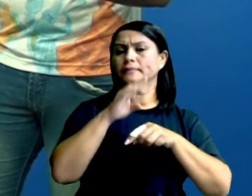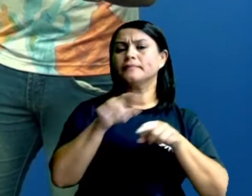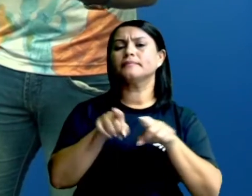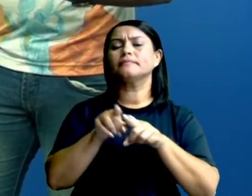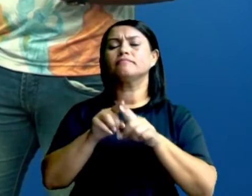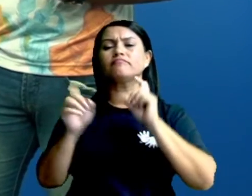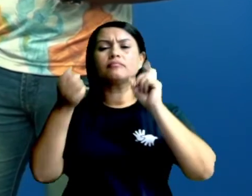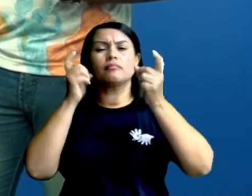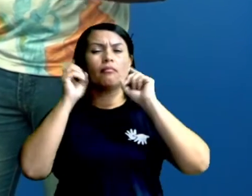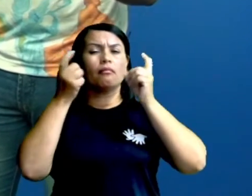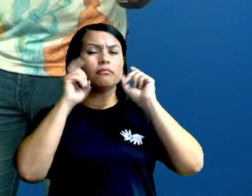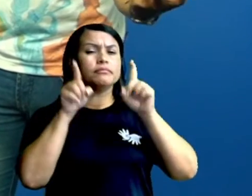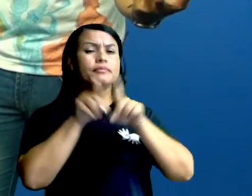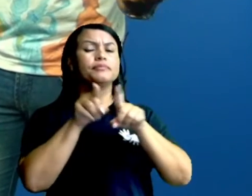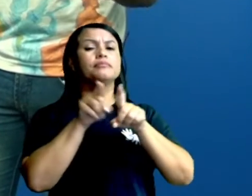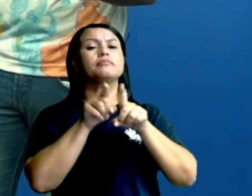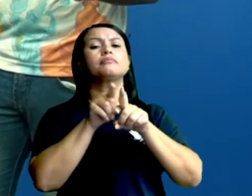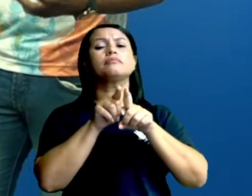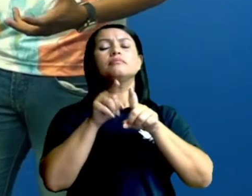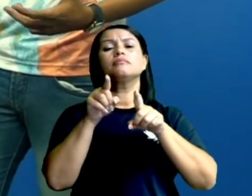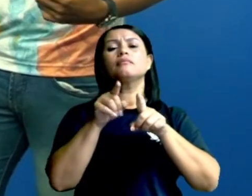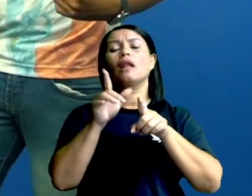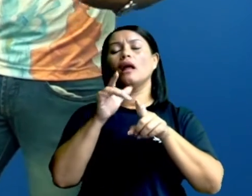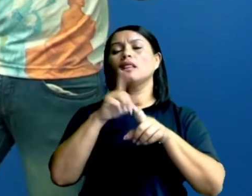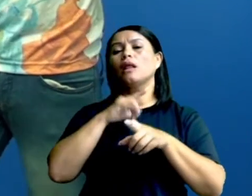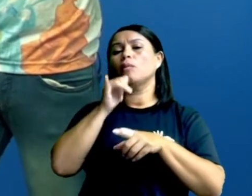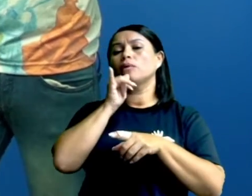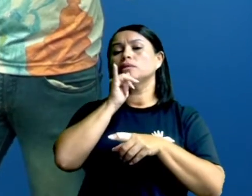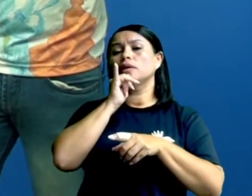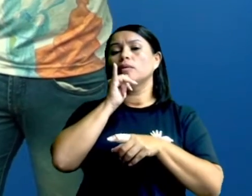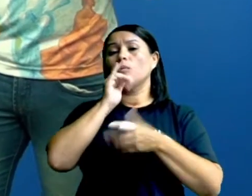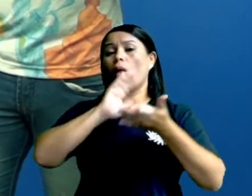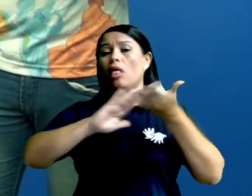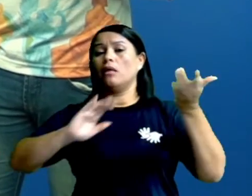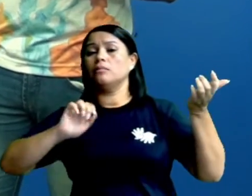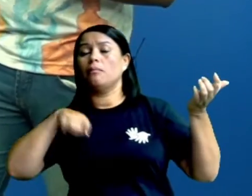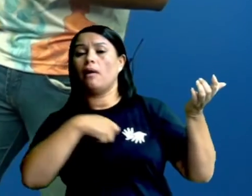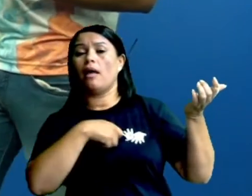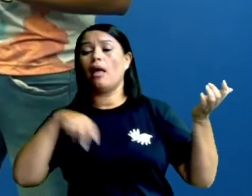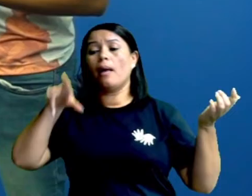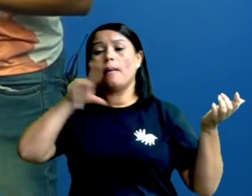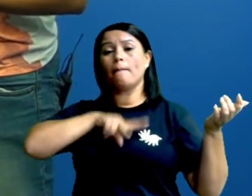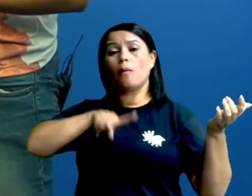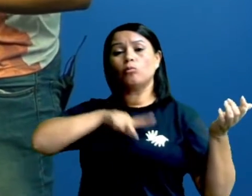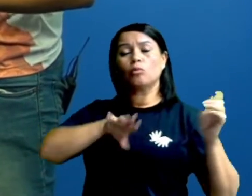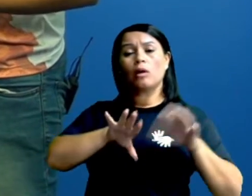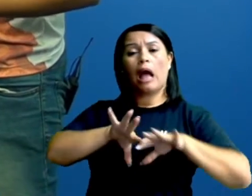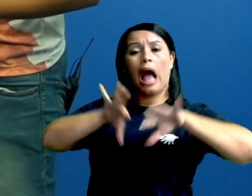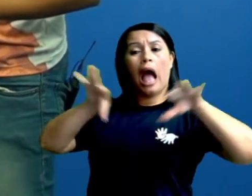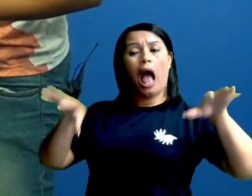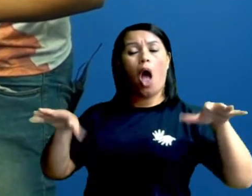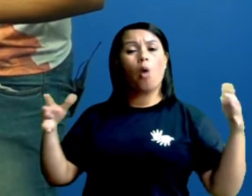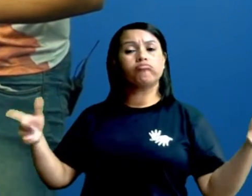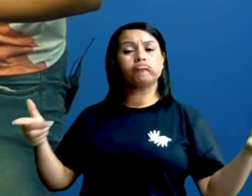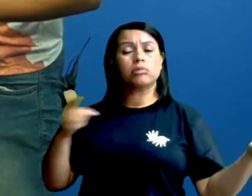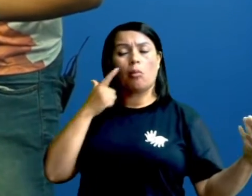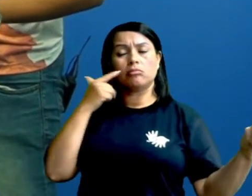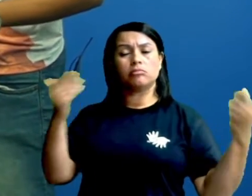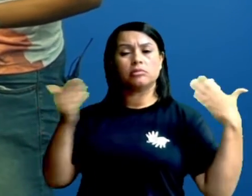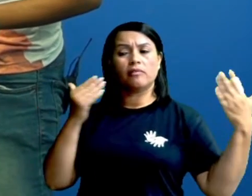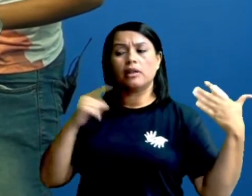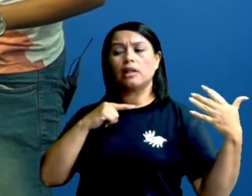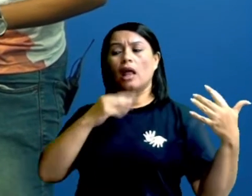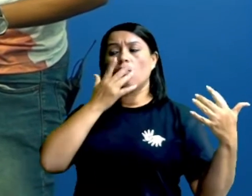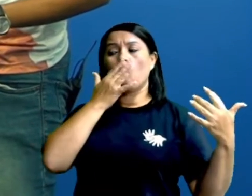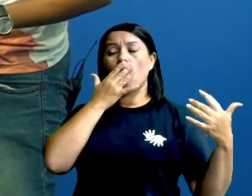discutido a partir do Tratado de Tordesilhas entre Portugal e Espanha, seria muito menor do que é hoje. E essa linha aqui, essa parte laranja,